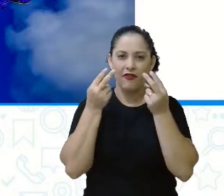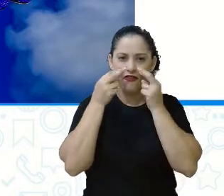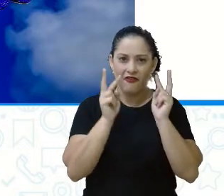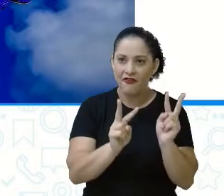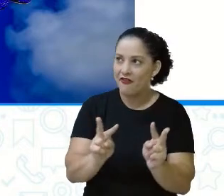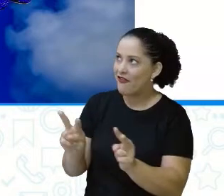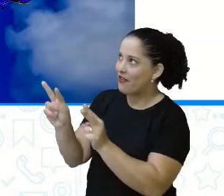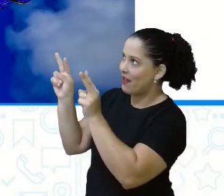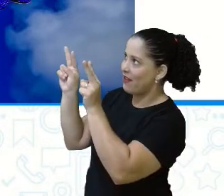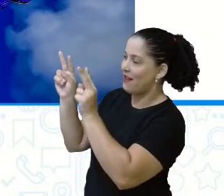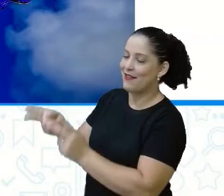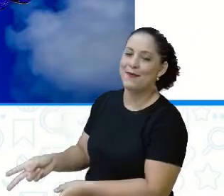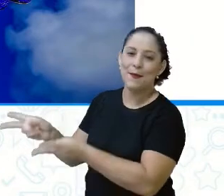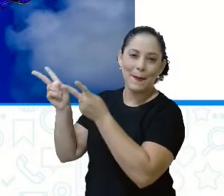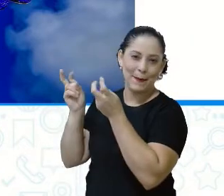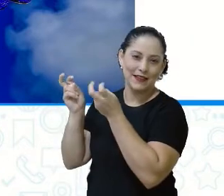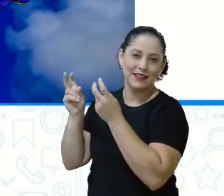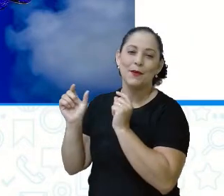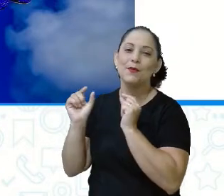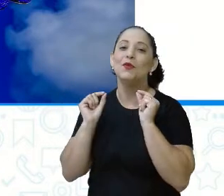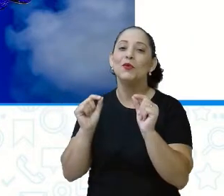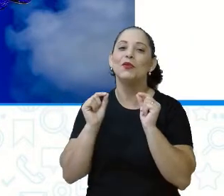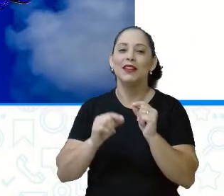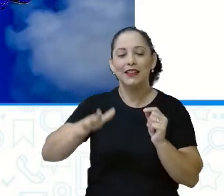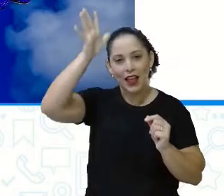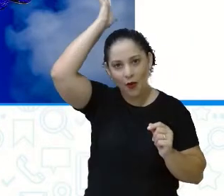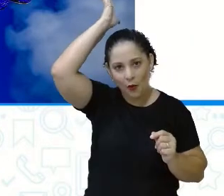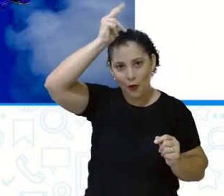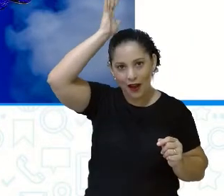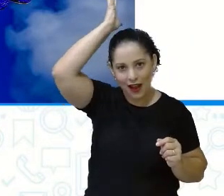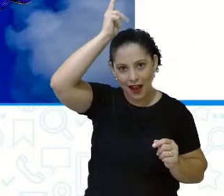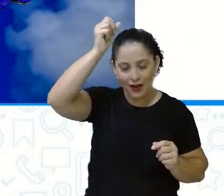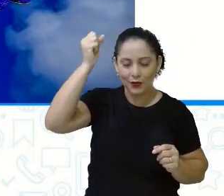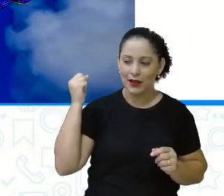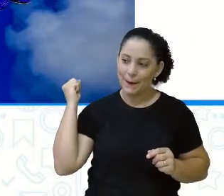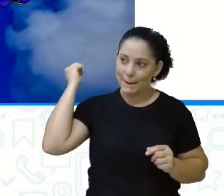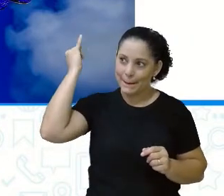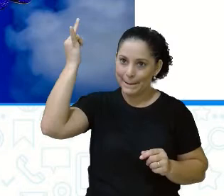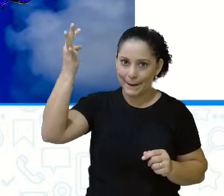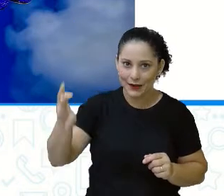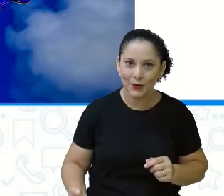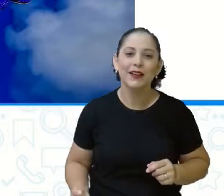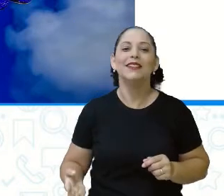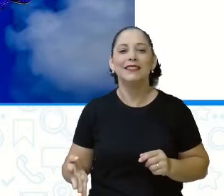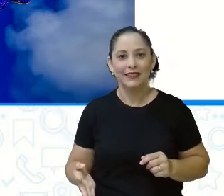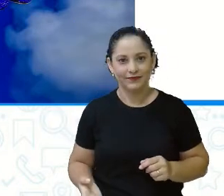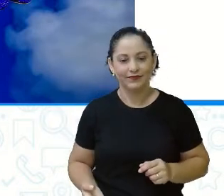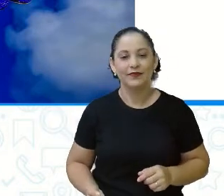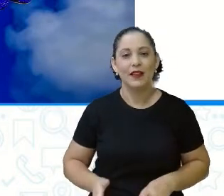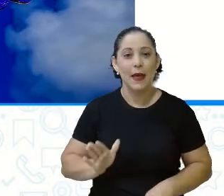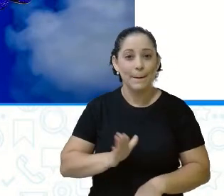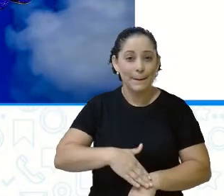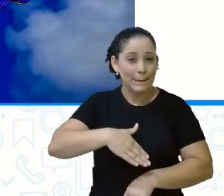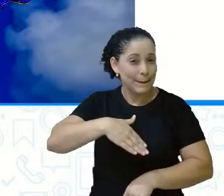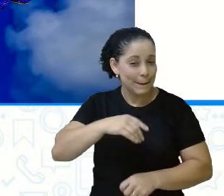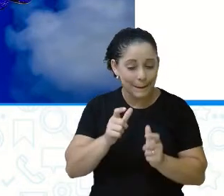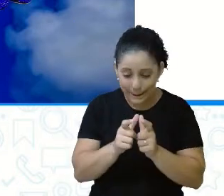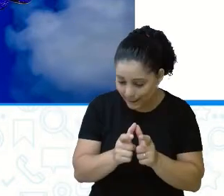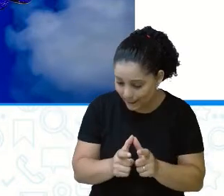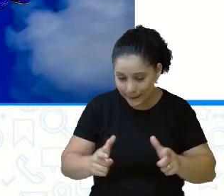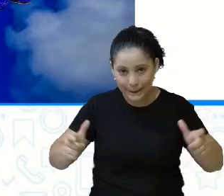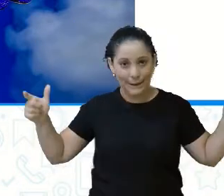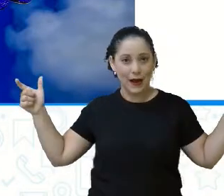imagem reconhece logo o que? O Galo da Madrugada. É o nome do nosso maior bloco